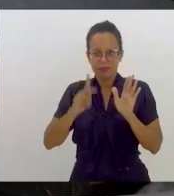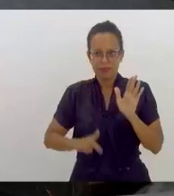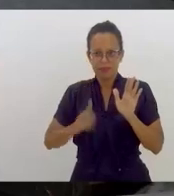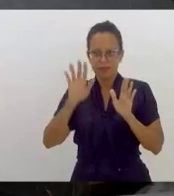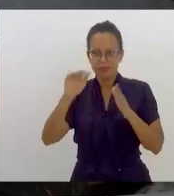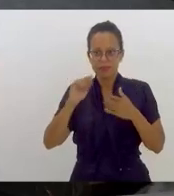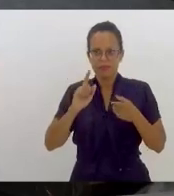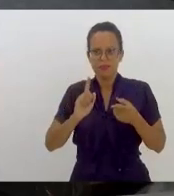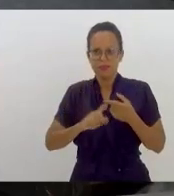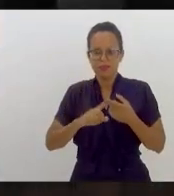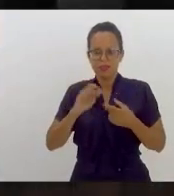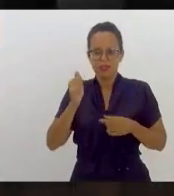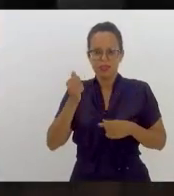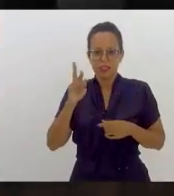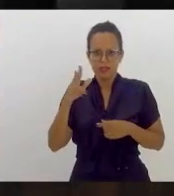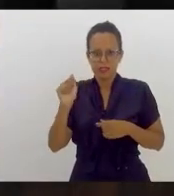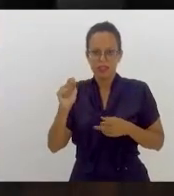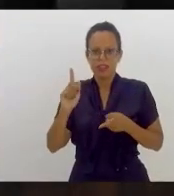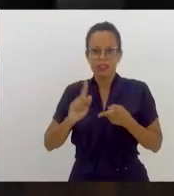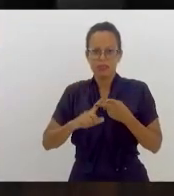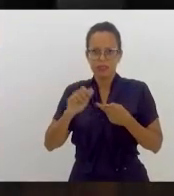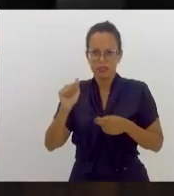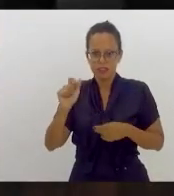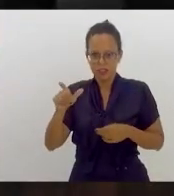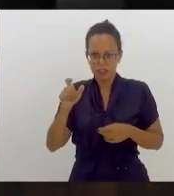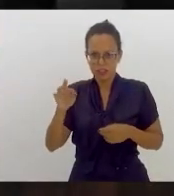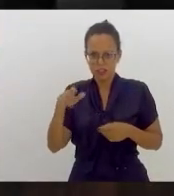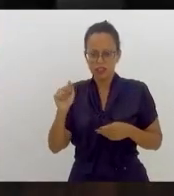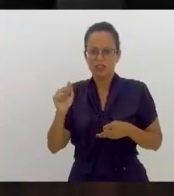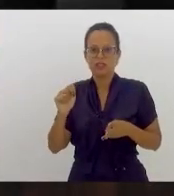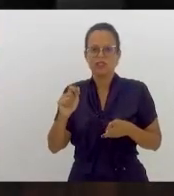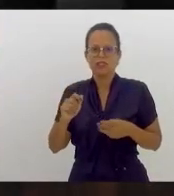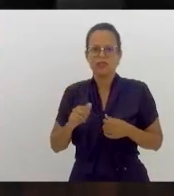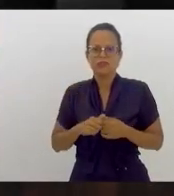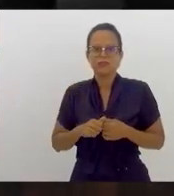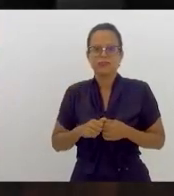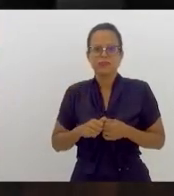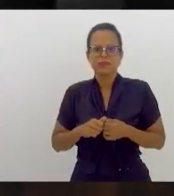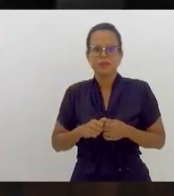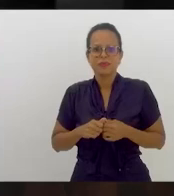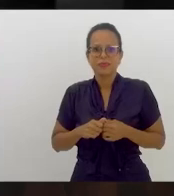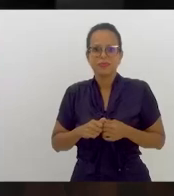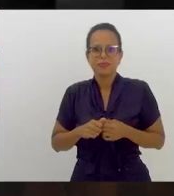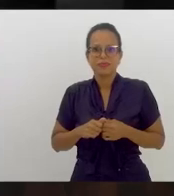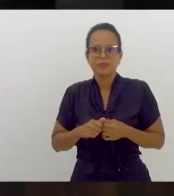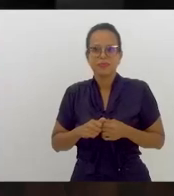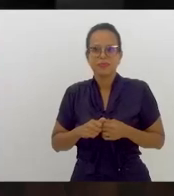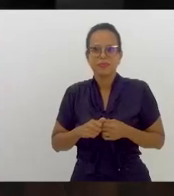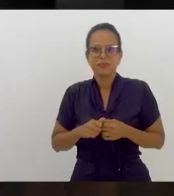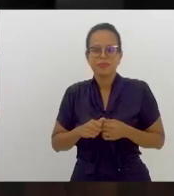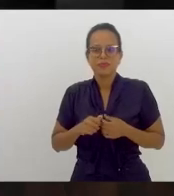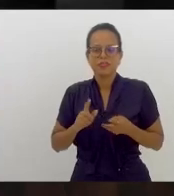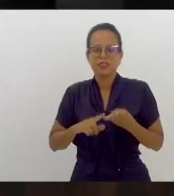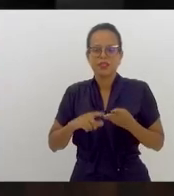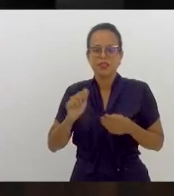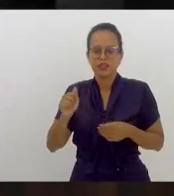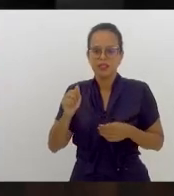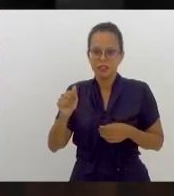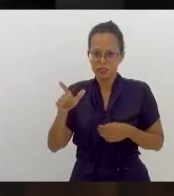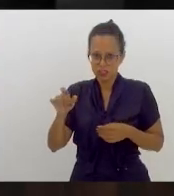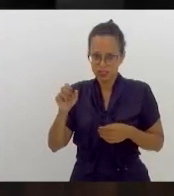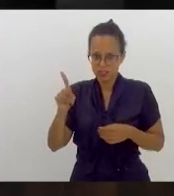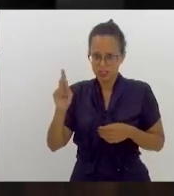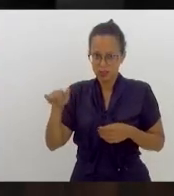chamada. Adriana Baltazar, Alana Passos, Alexandre Freitas. Adriana Baltazar, presidente, vai votar. Alexandre Knoploch, Anderson